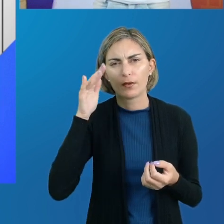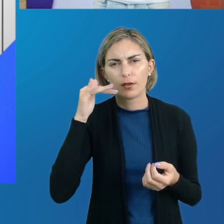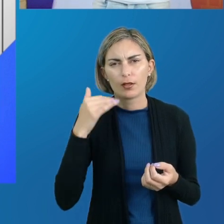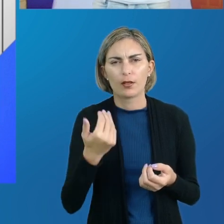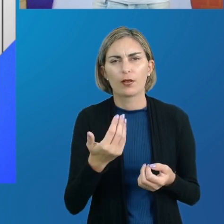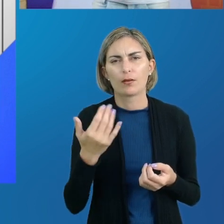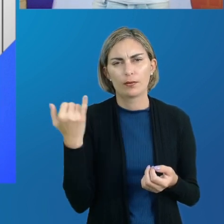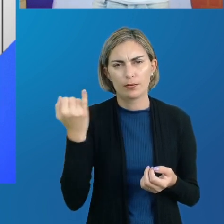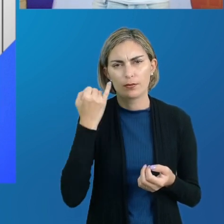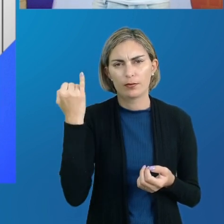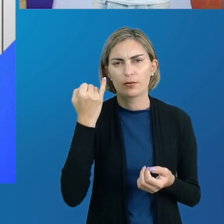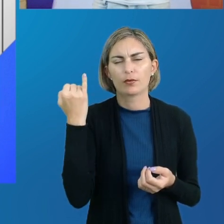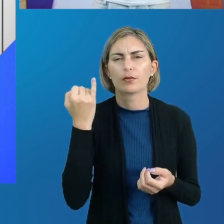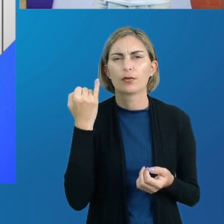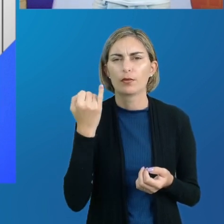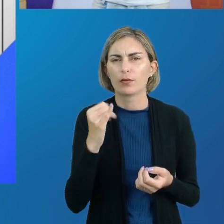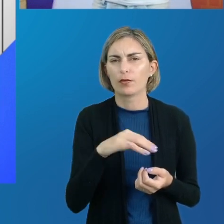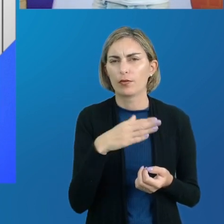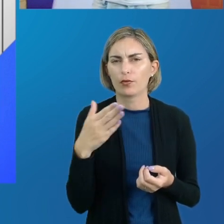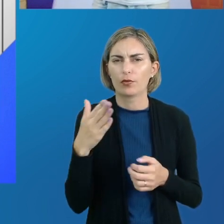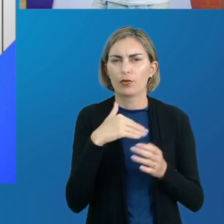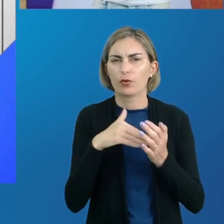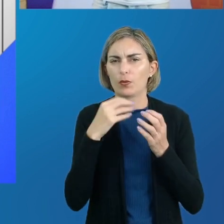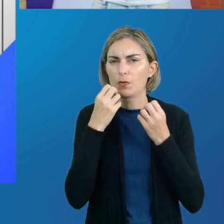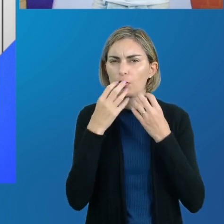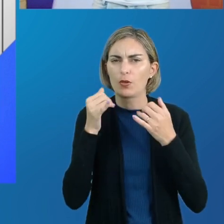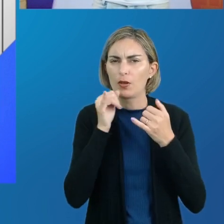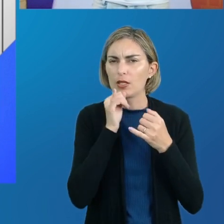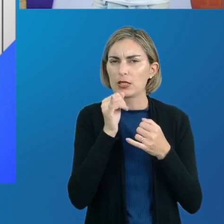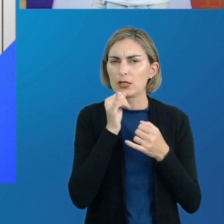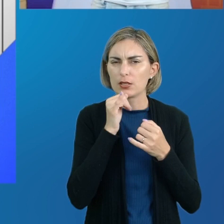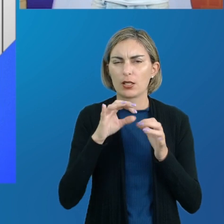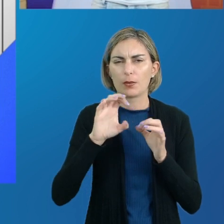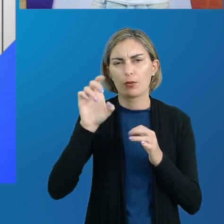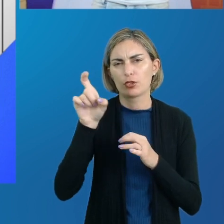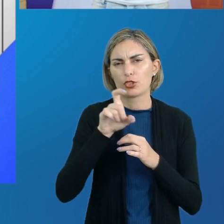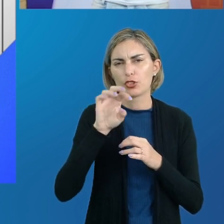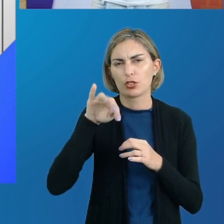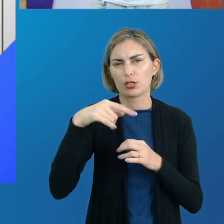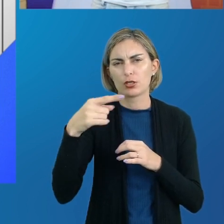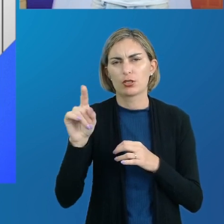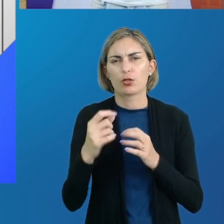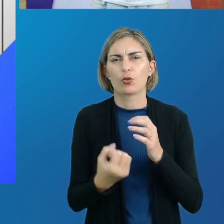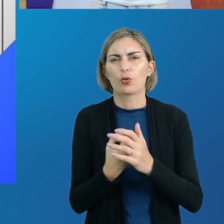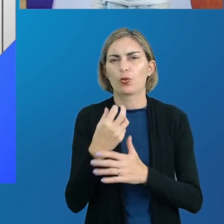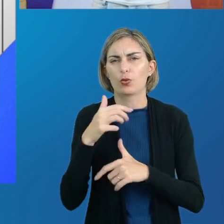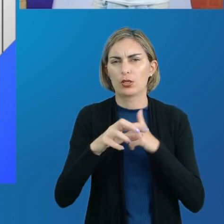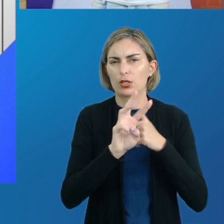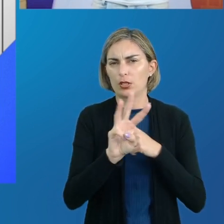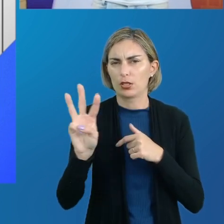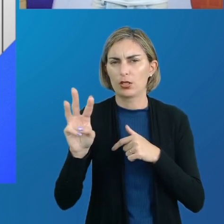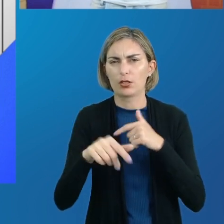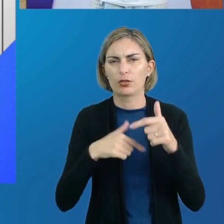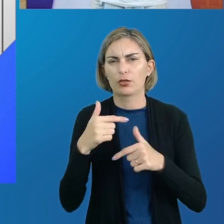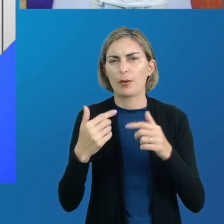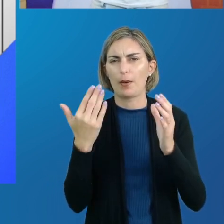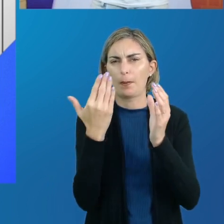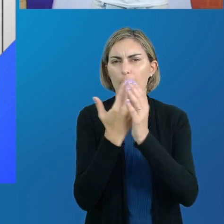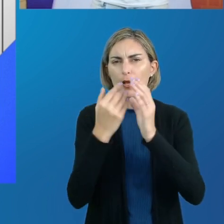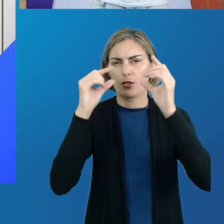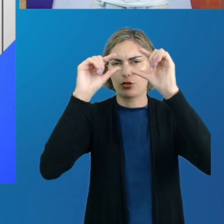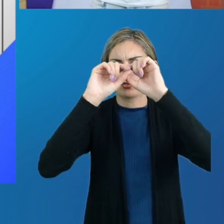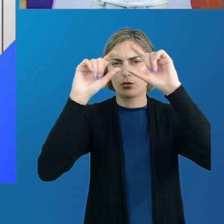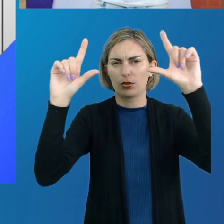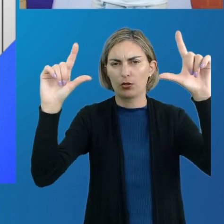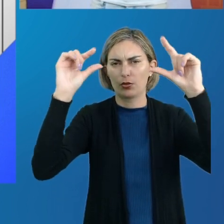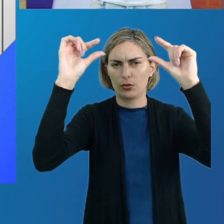bem importante atualmente, são todos bons exemplos de extensões. Então, com a criação do site, você trabalha com extensões. Você vai ter uma página, e